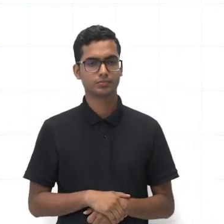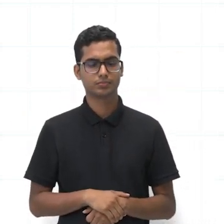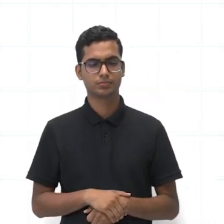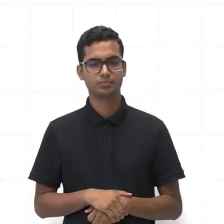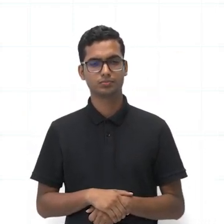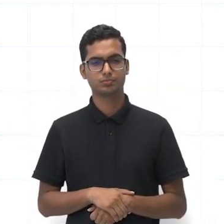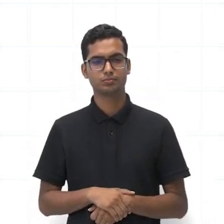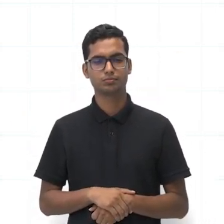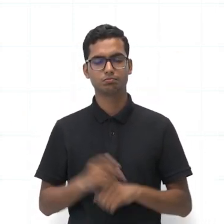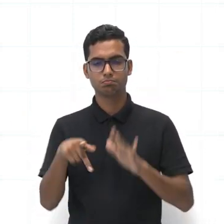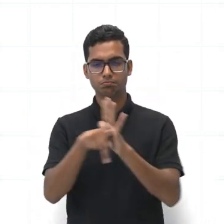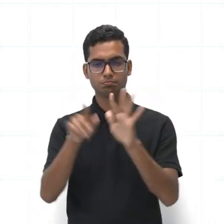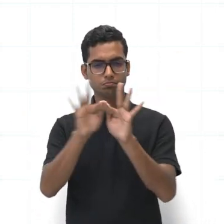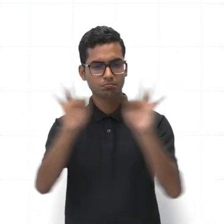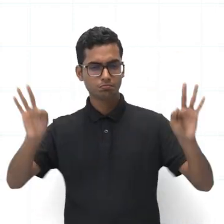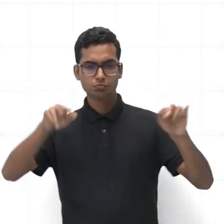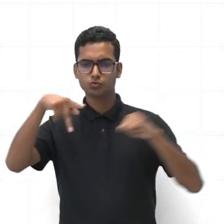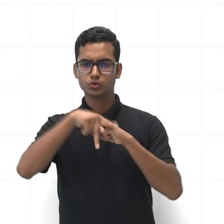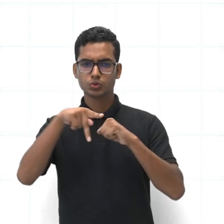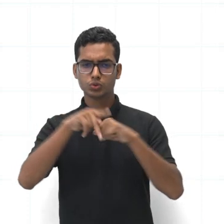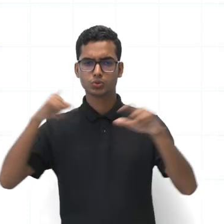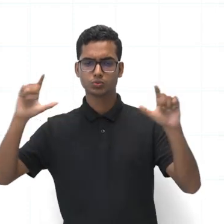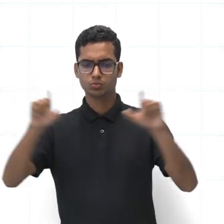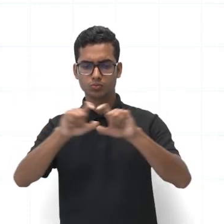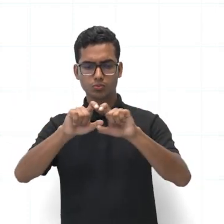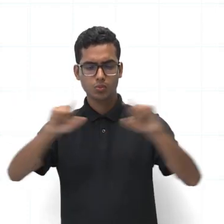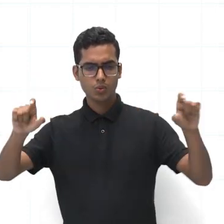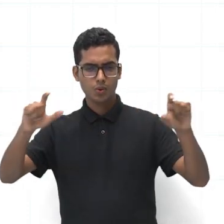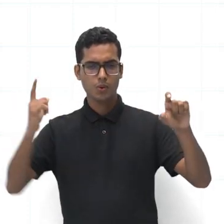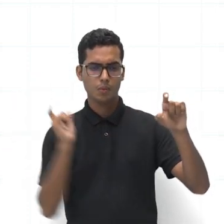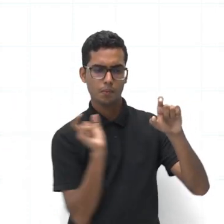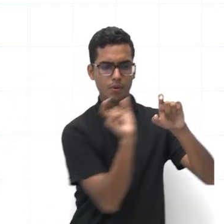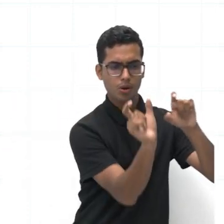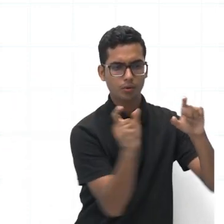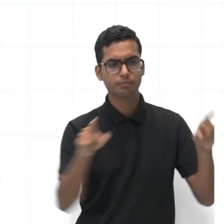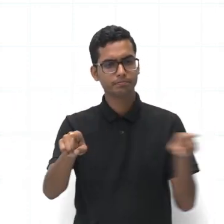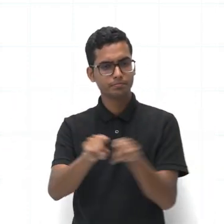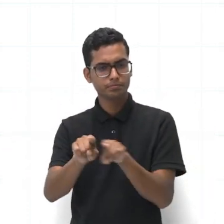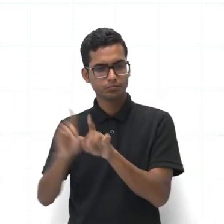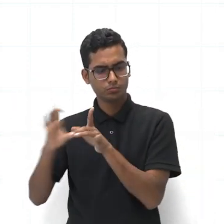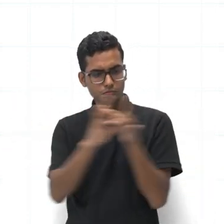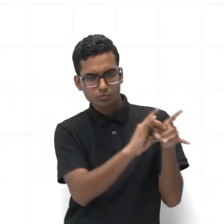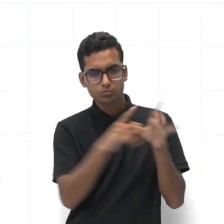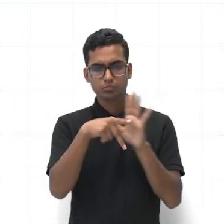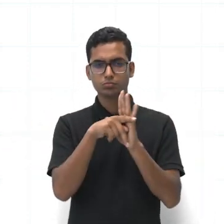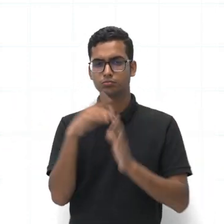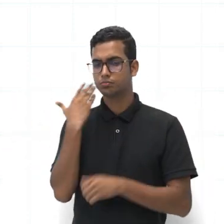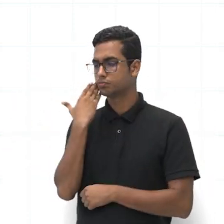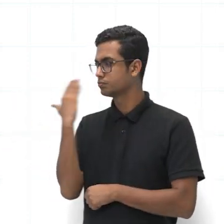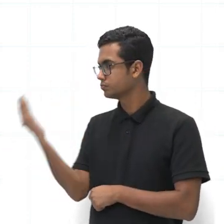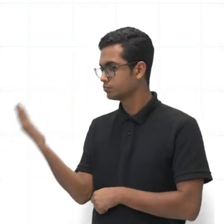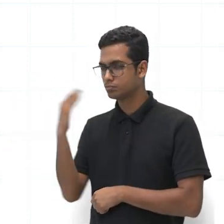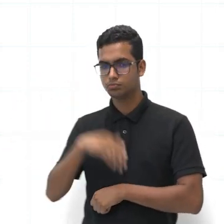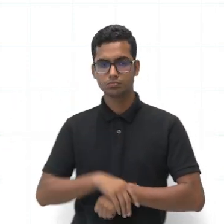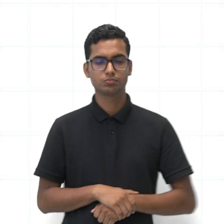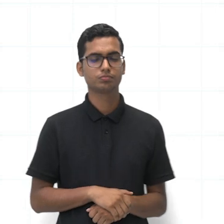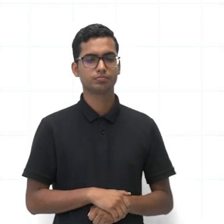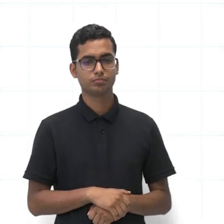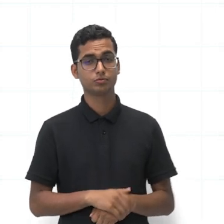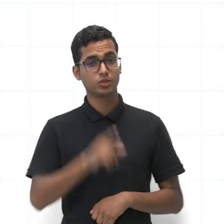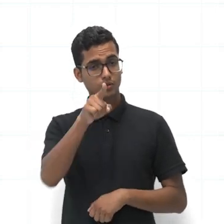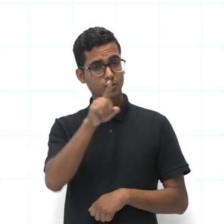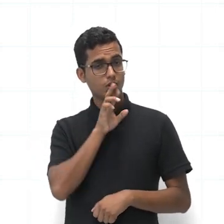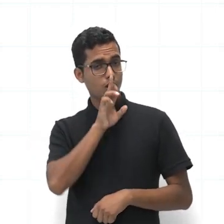se eu acrescentar um pronome, aí vai fazer todo sentido. Where you live? Onde você mora? Aí você vai dizer